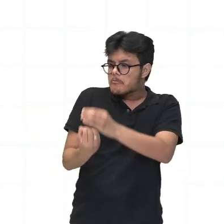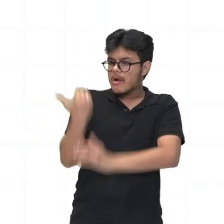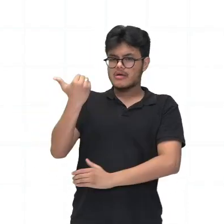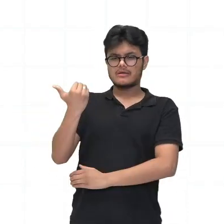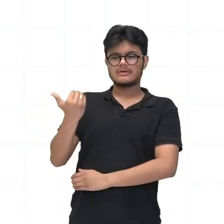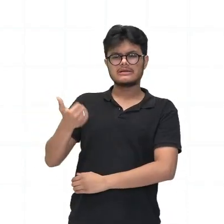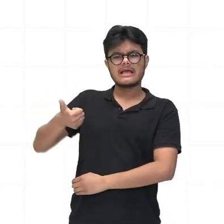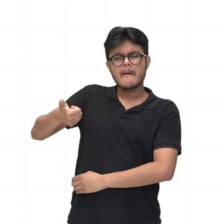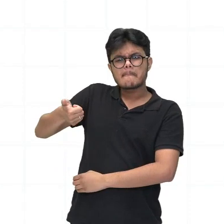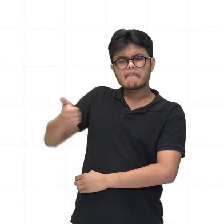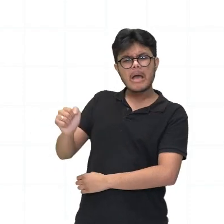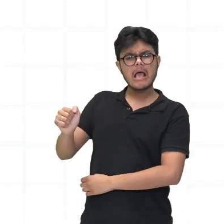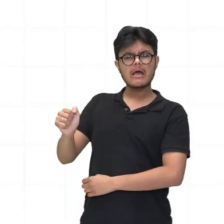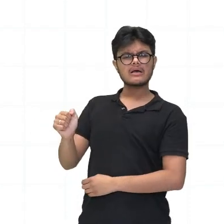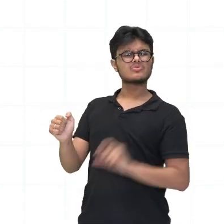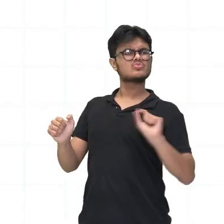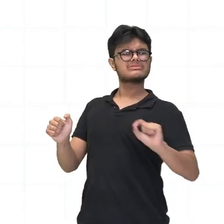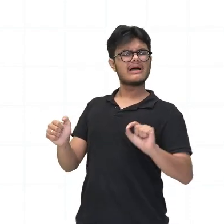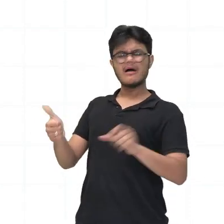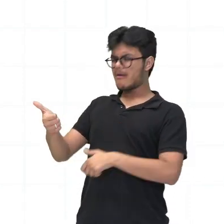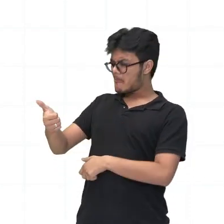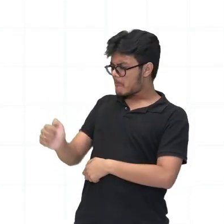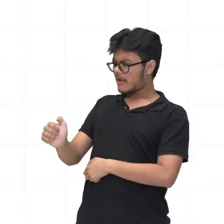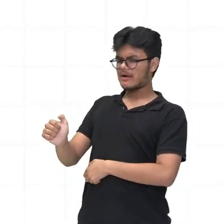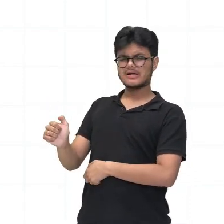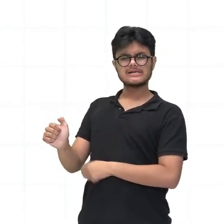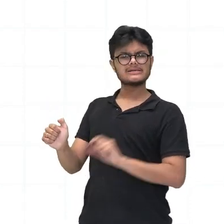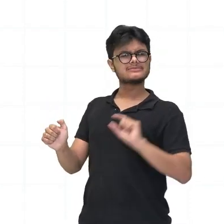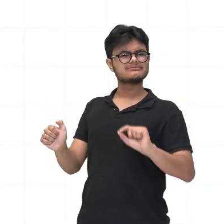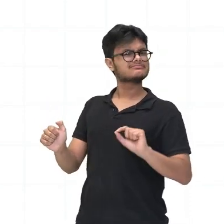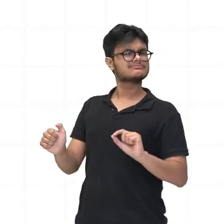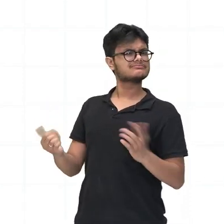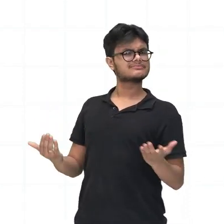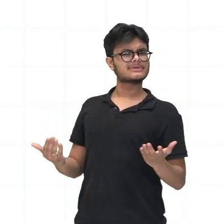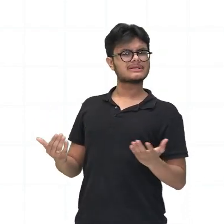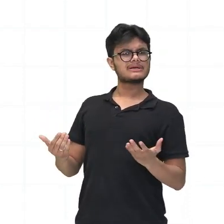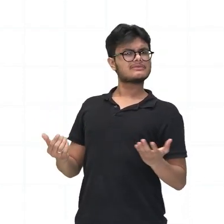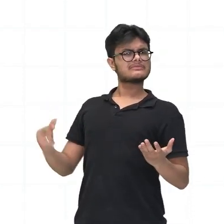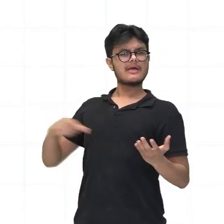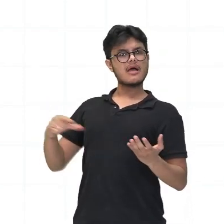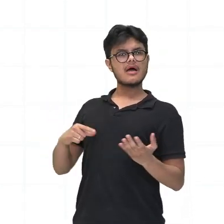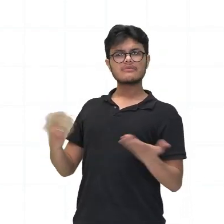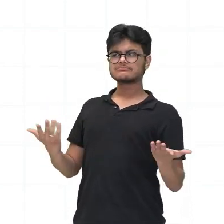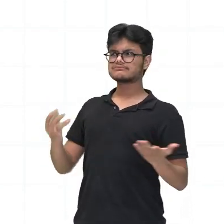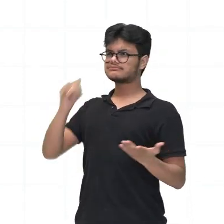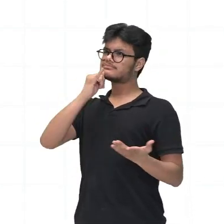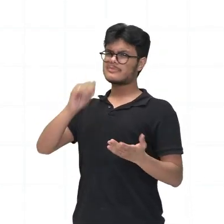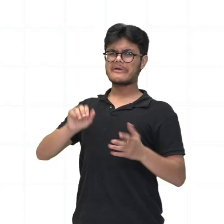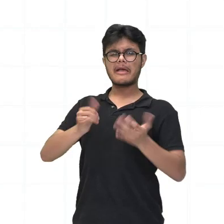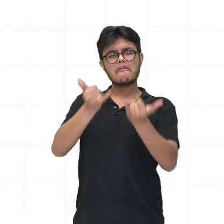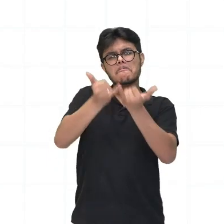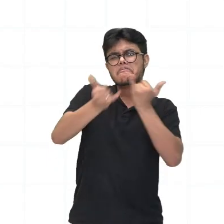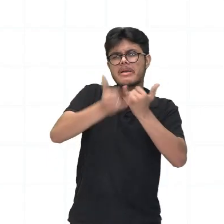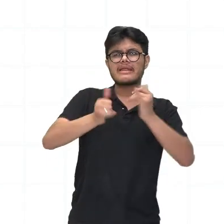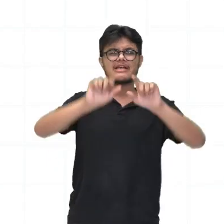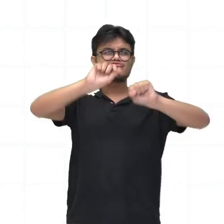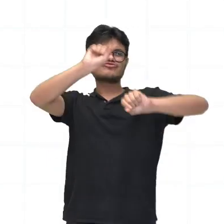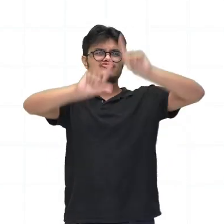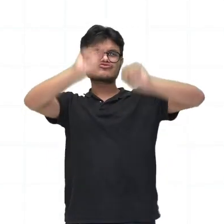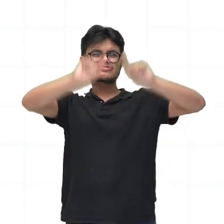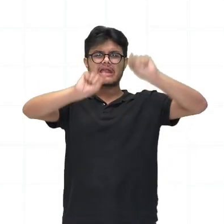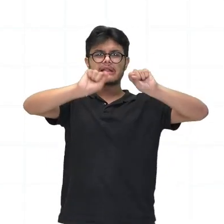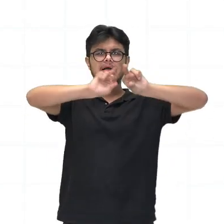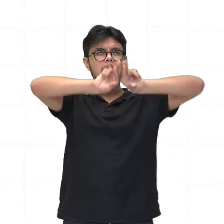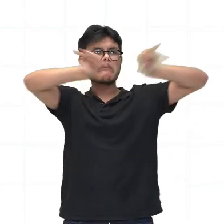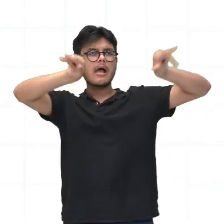Gente, que golpe de polegar que é tão poderoso que consegue acordar estrelas. Claro que as estrelas